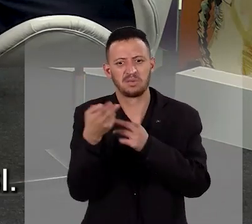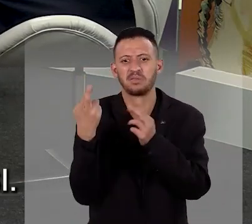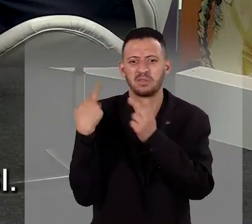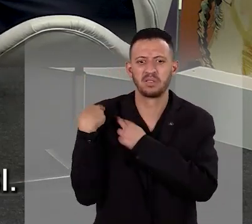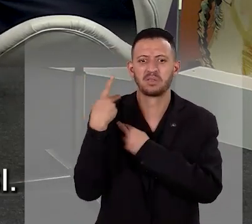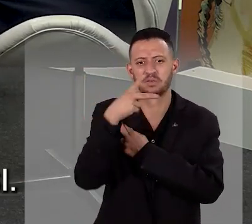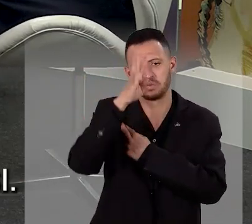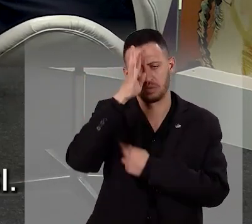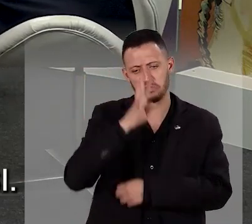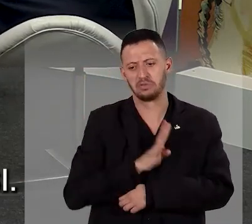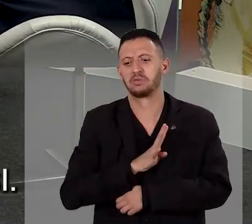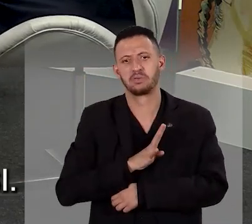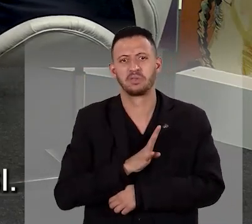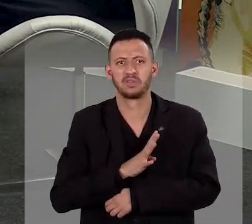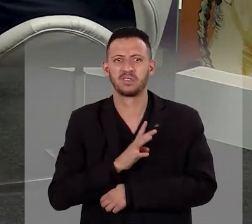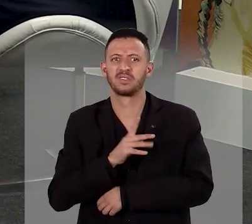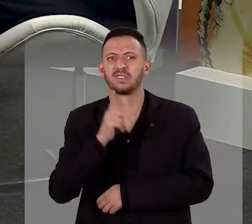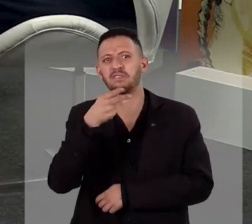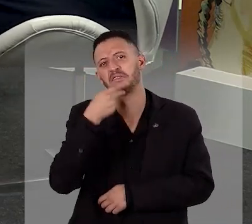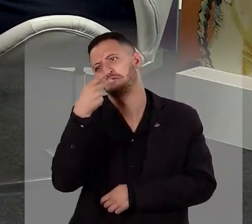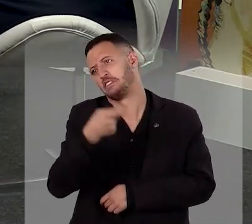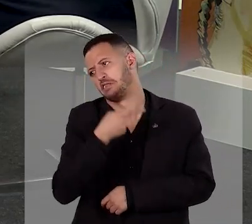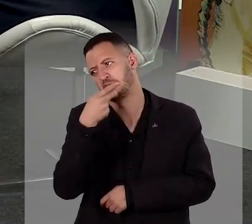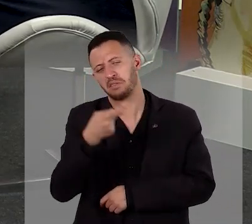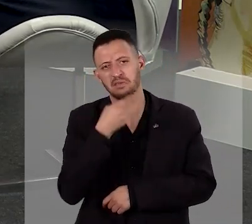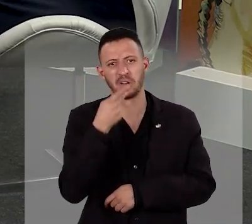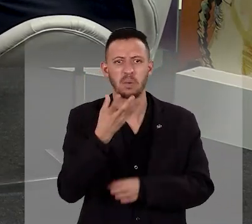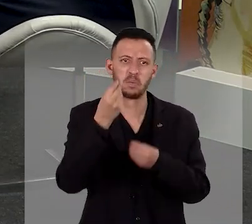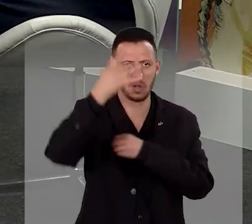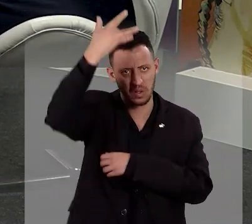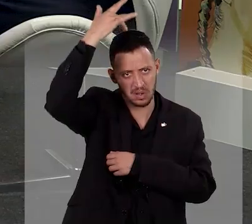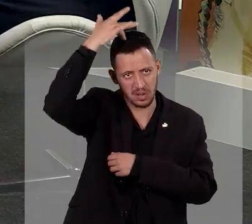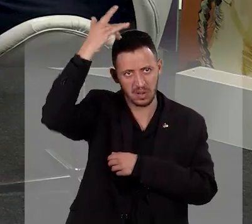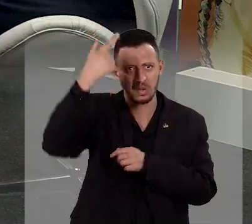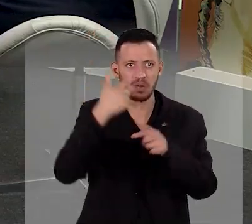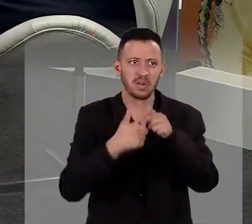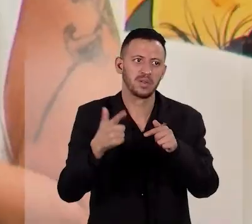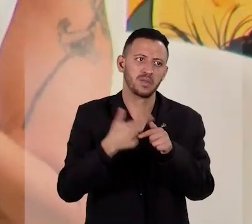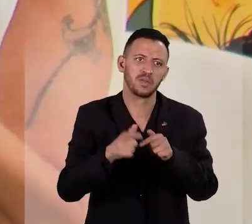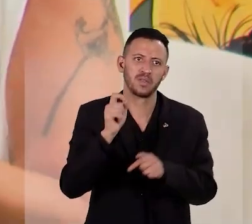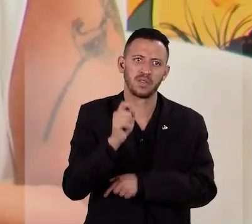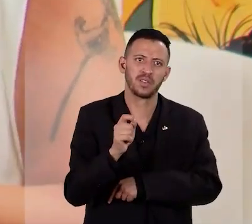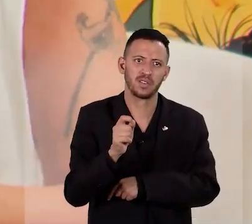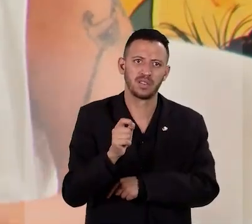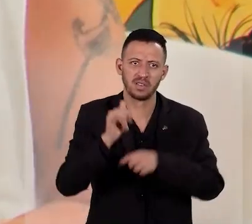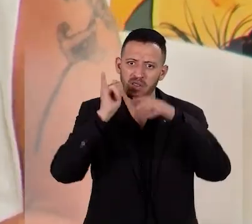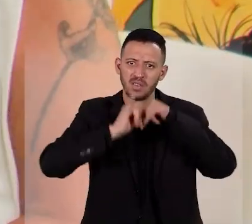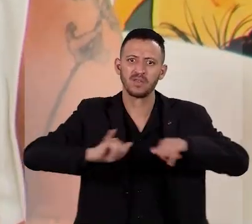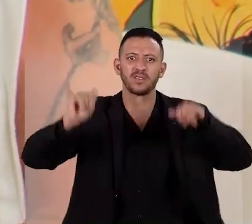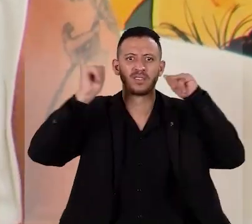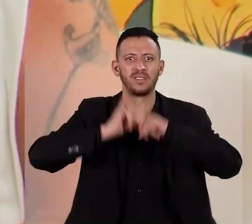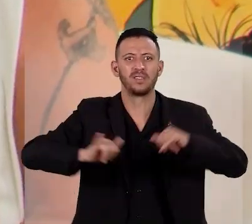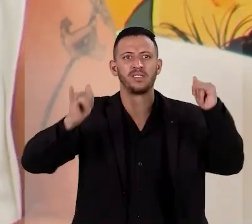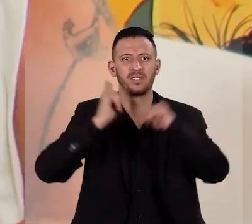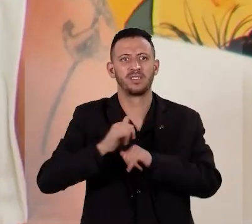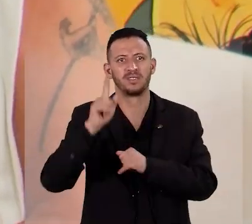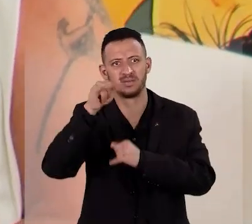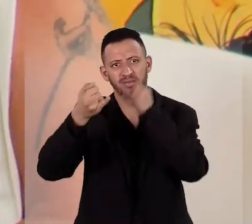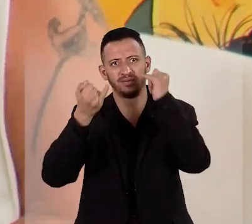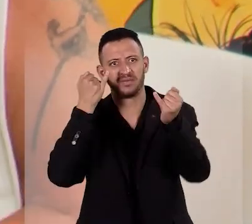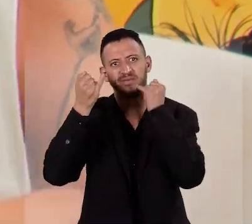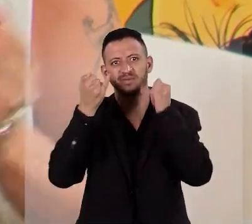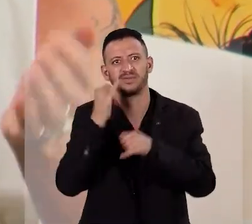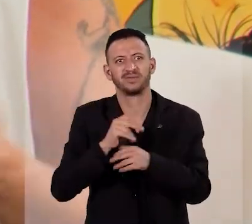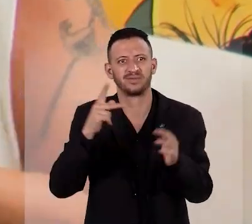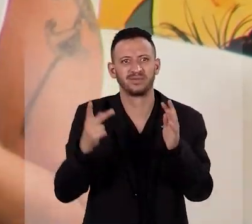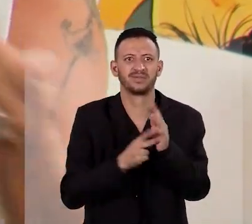ela tem que ser responsável por si. Isso é uma falácia, isso é um absurdo. O problema de divulgação